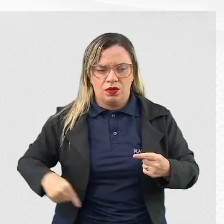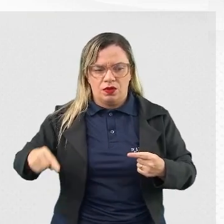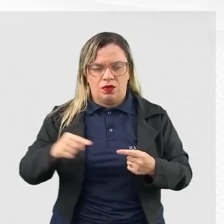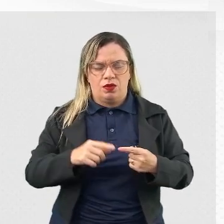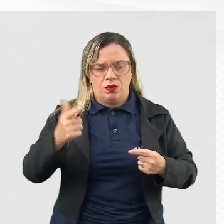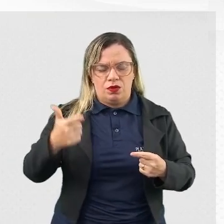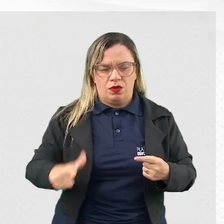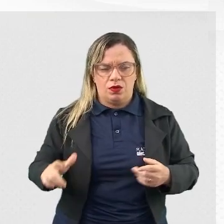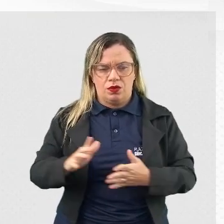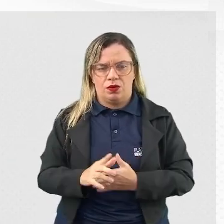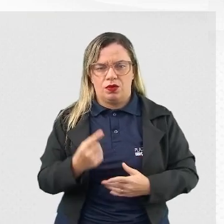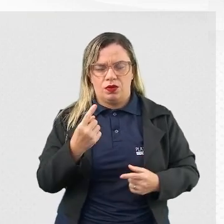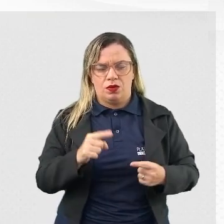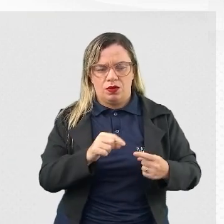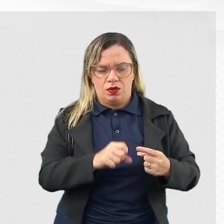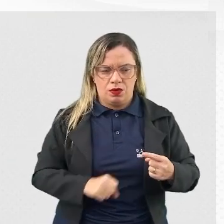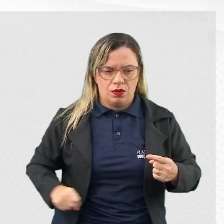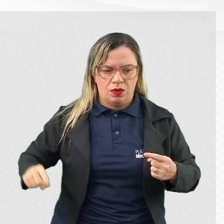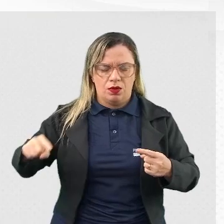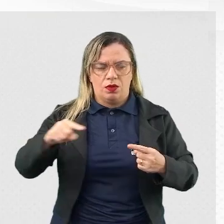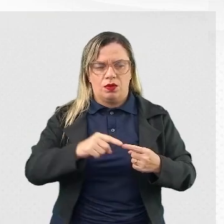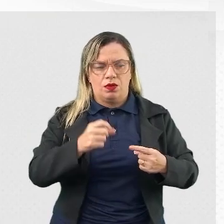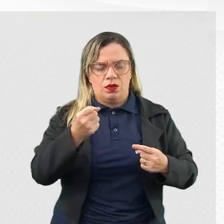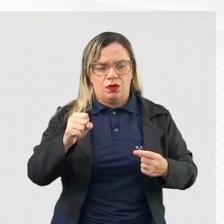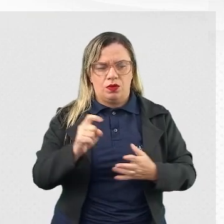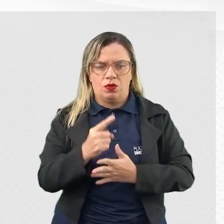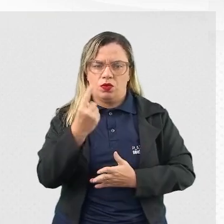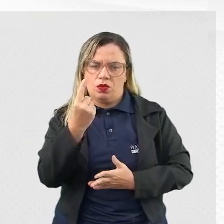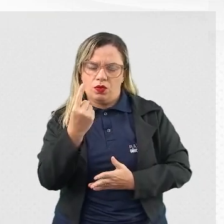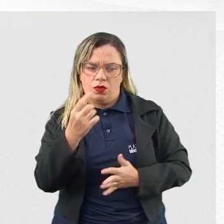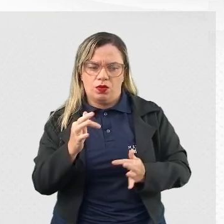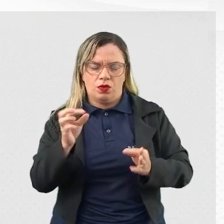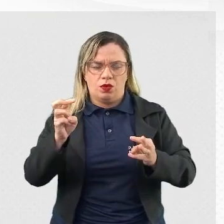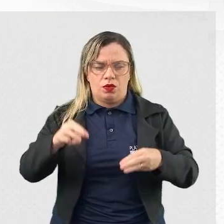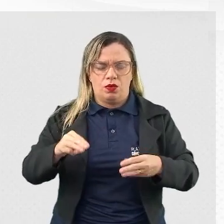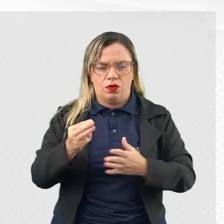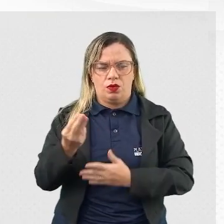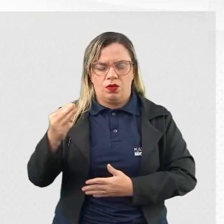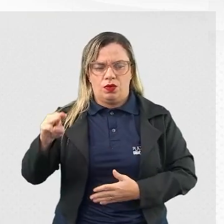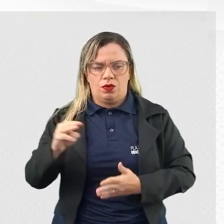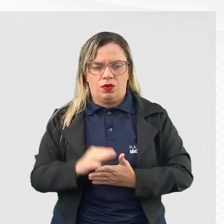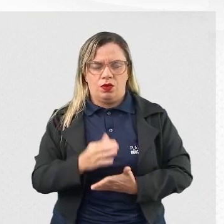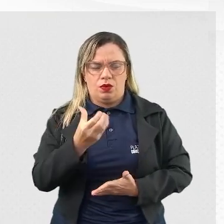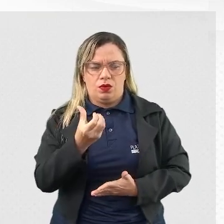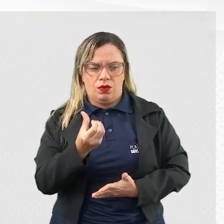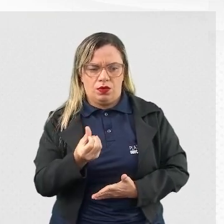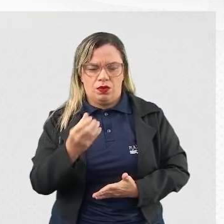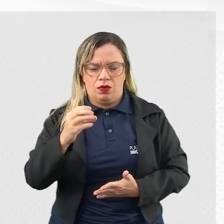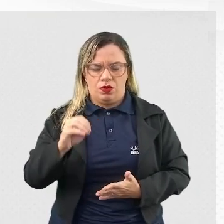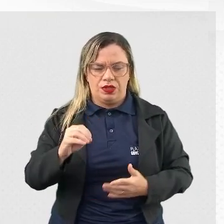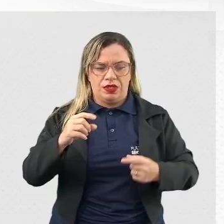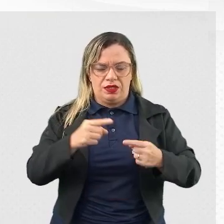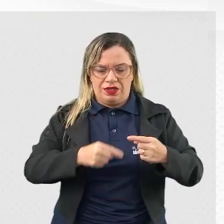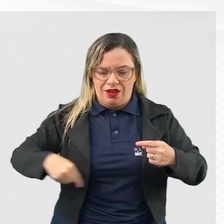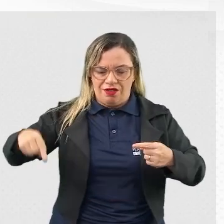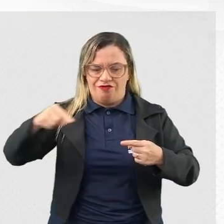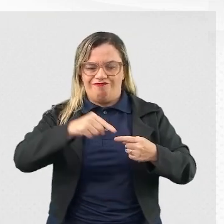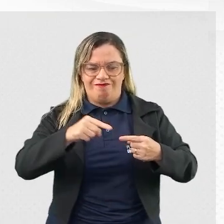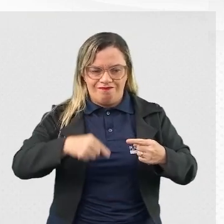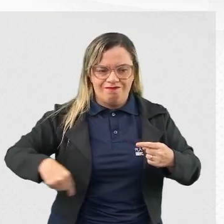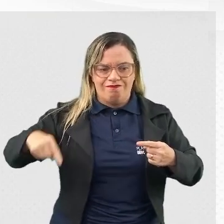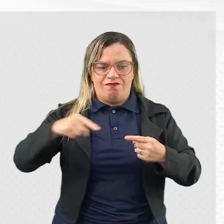uma volta por segundo, ao final de 1 minuto, realizou 60 voltas.